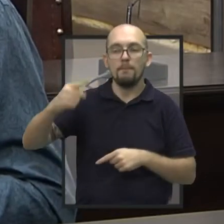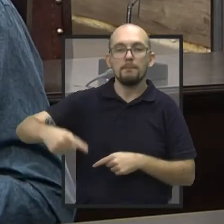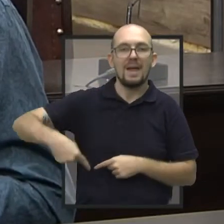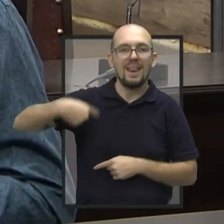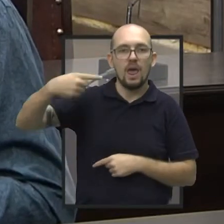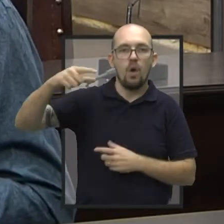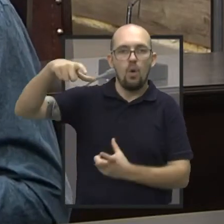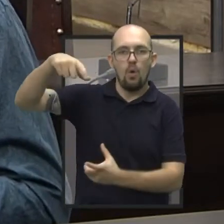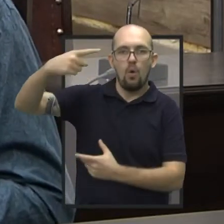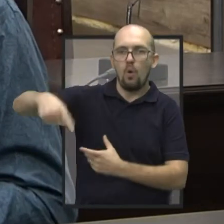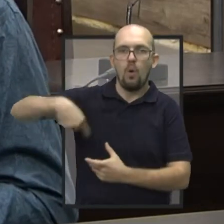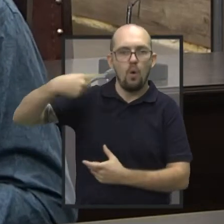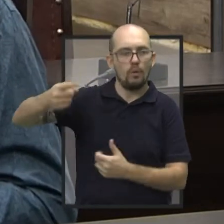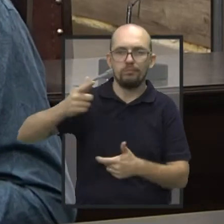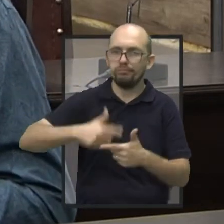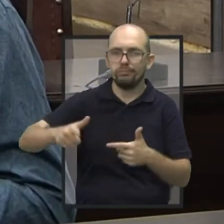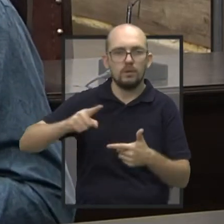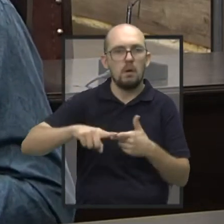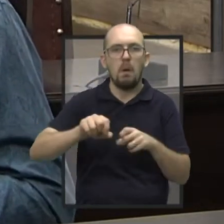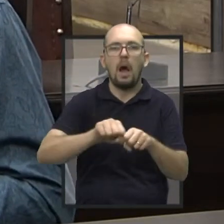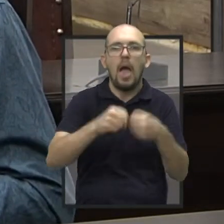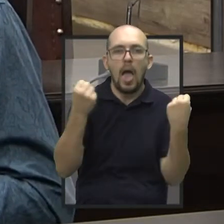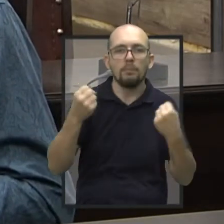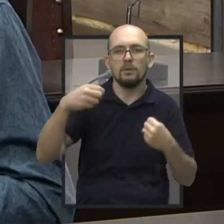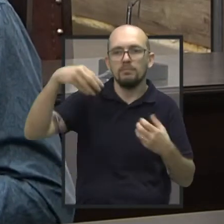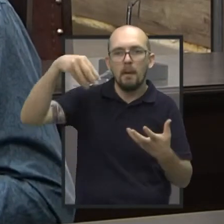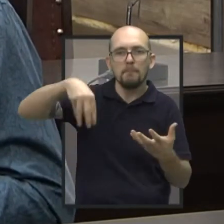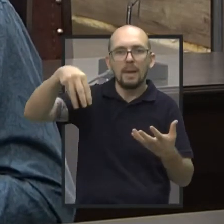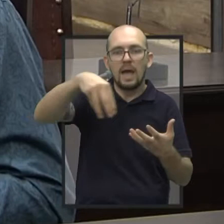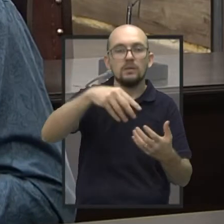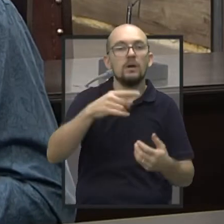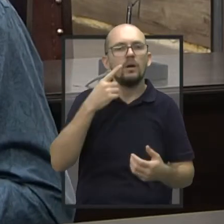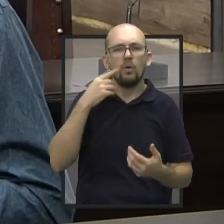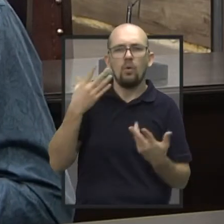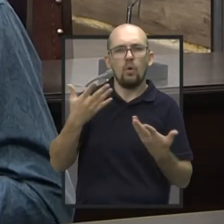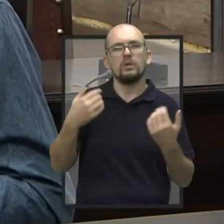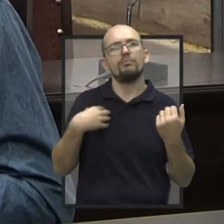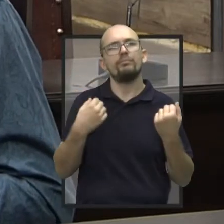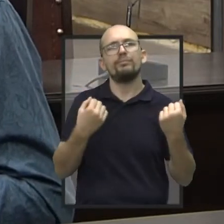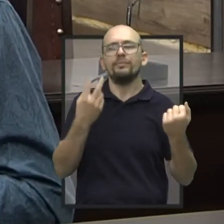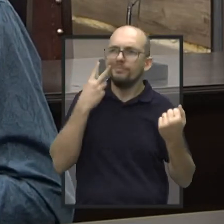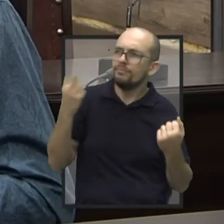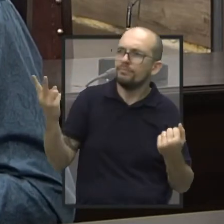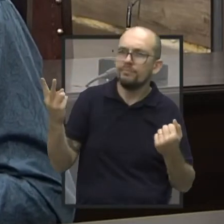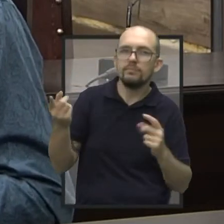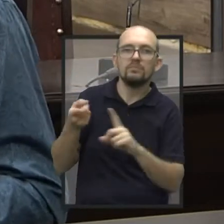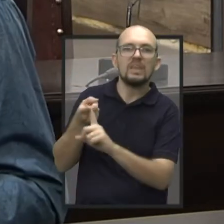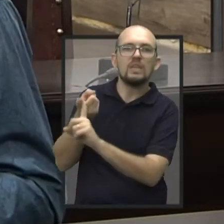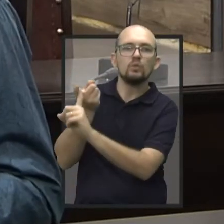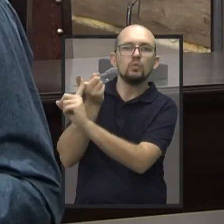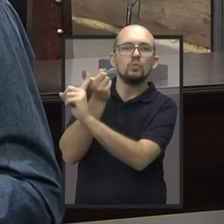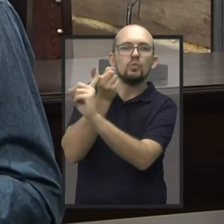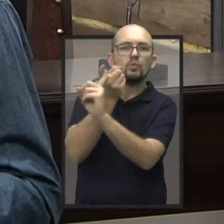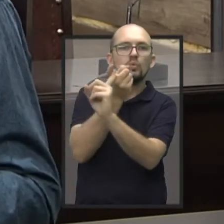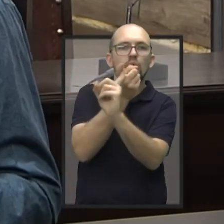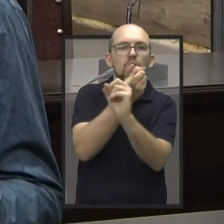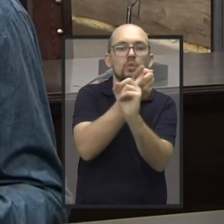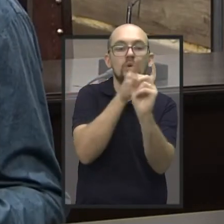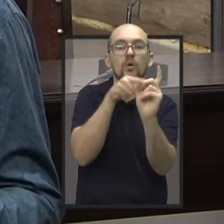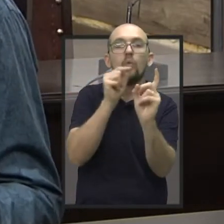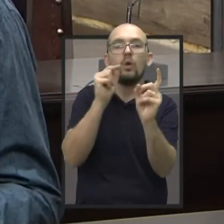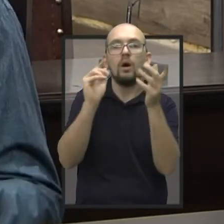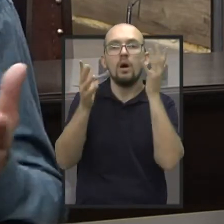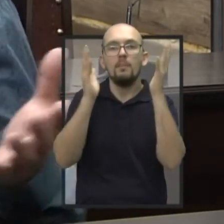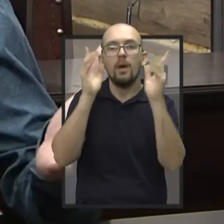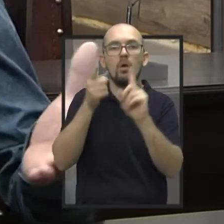que quebra todo dia. Hoje mesmo eu me deparei com um guincho trazendo um caminhão para Jaú. É todo dia, difícil dia que